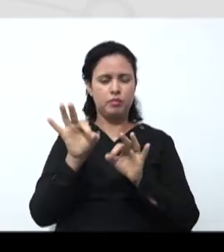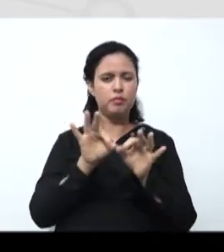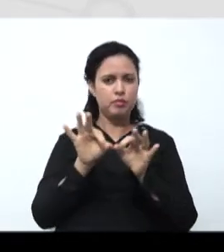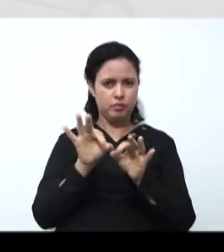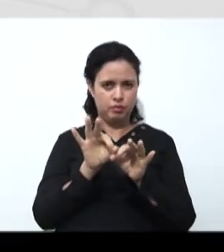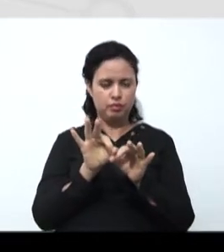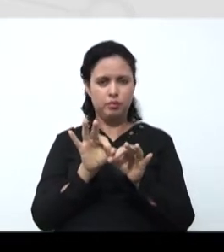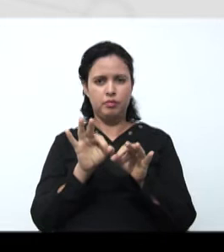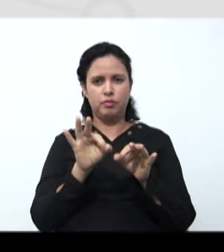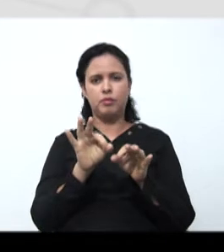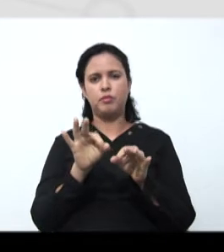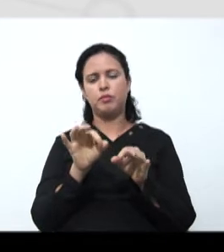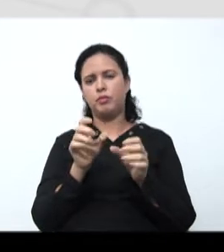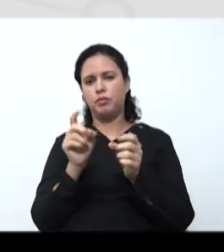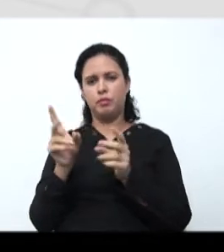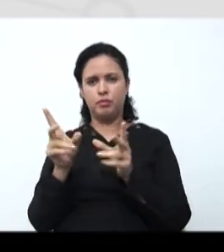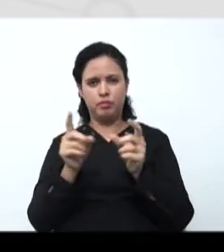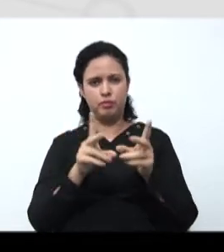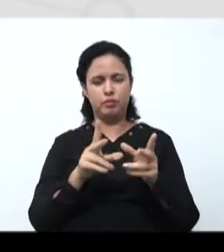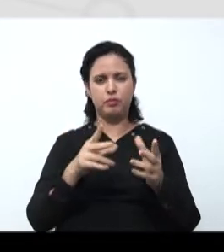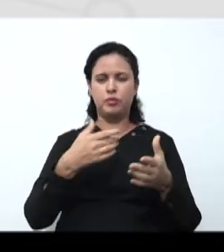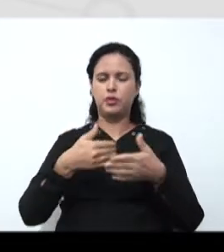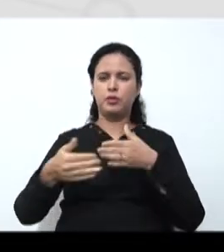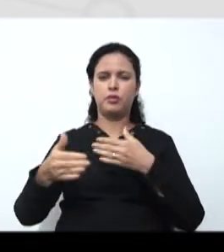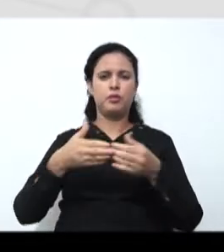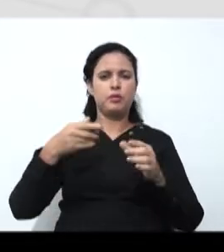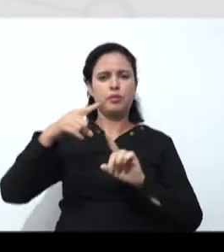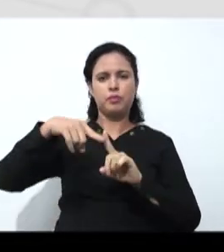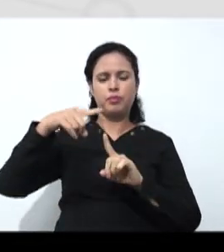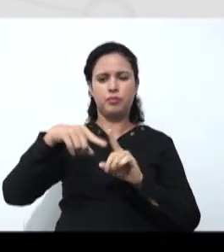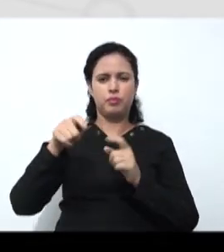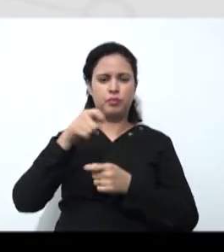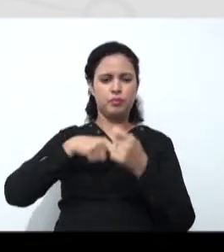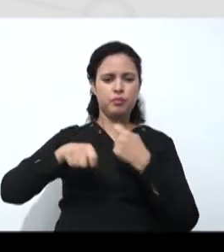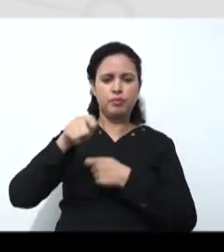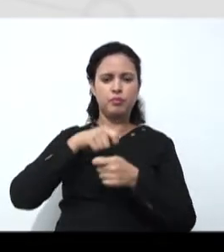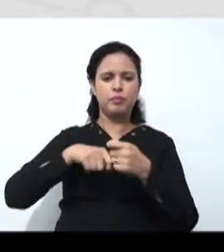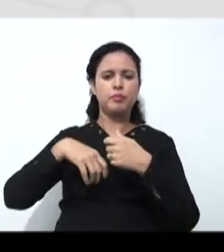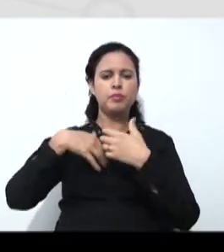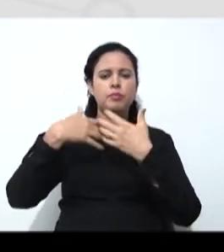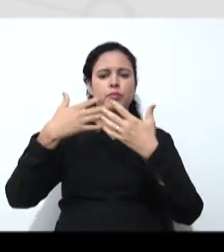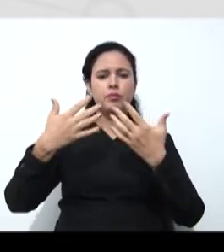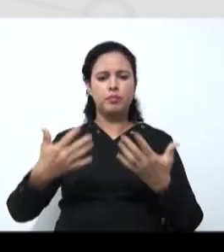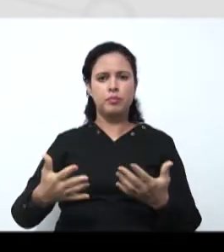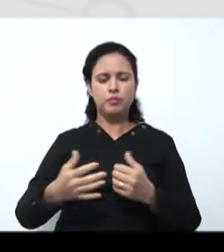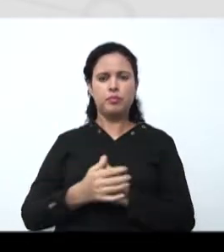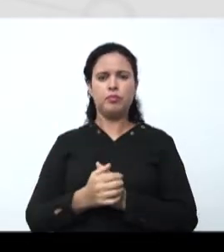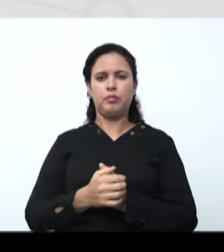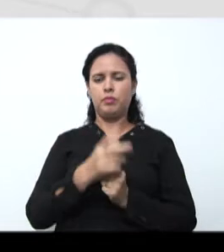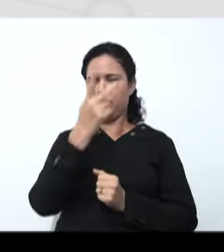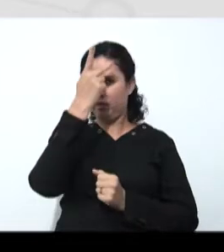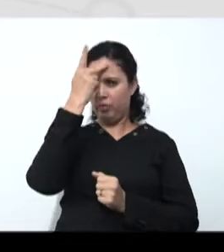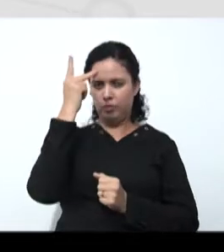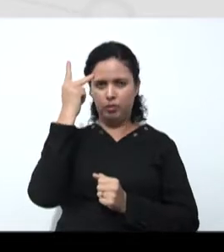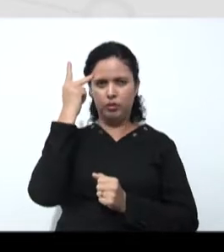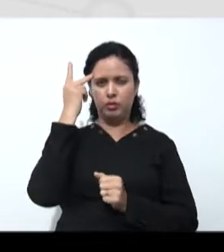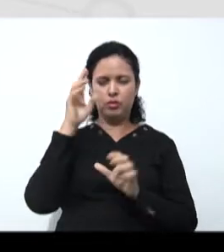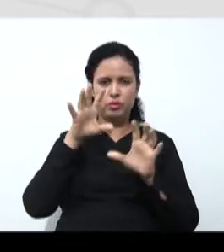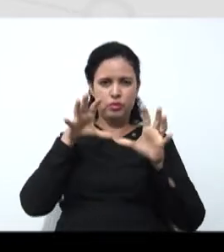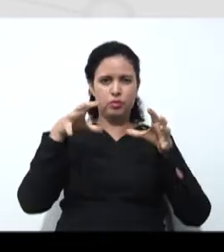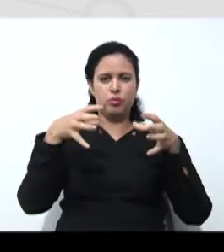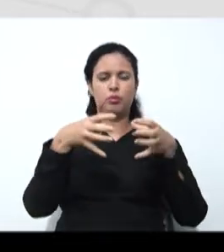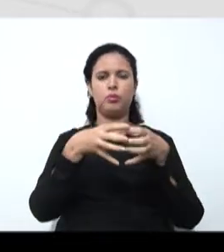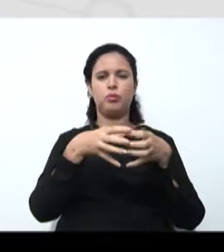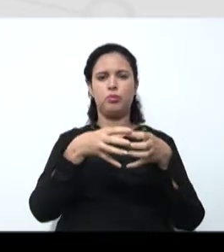Então, independente qual for o tipo de negócio, o processo decisório ele desenvolve quando pessoas de forma conjunta,